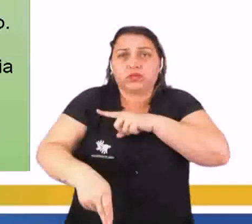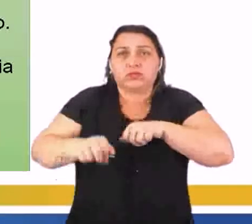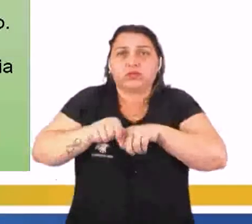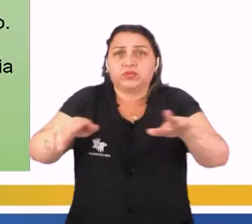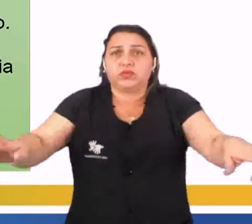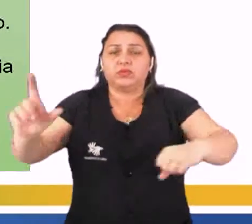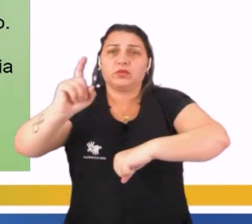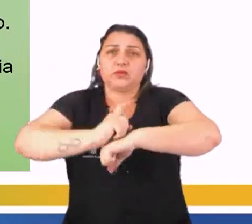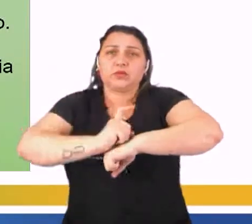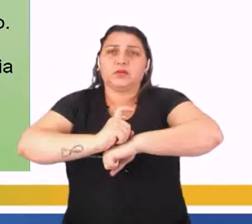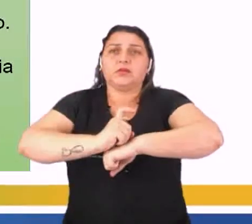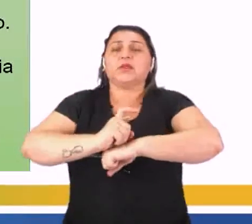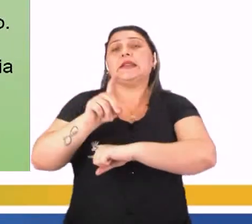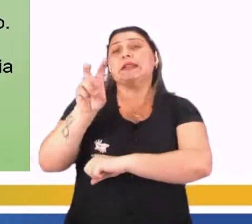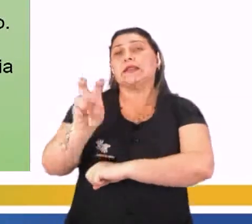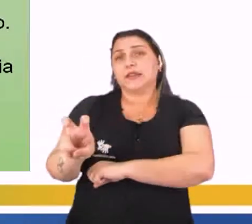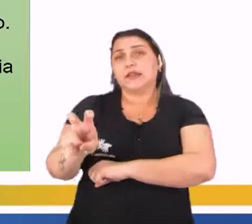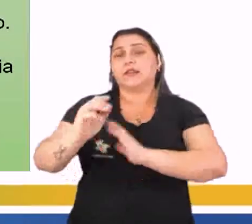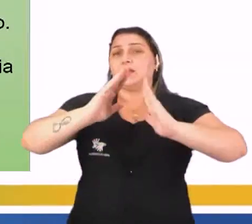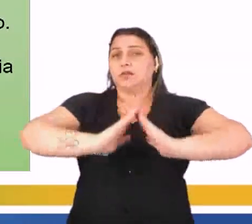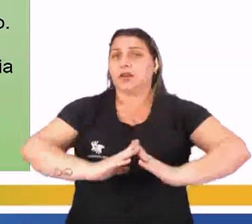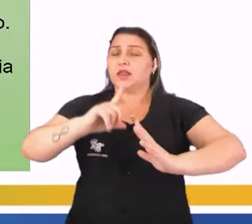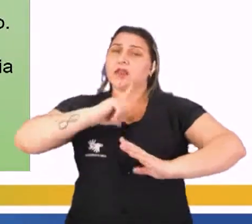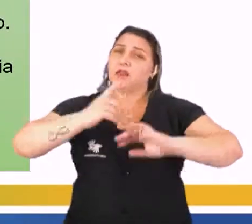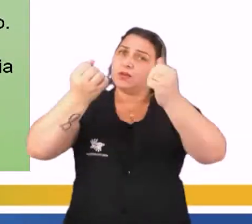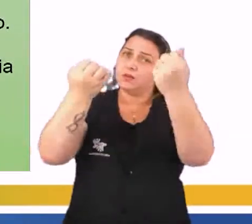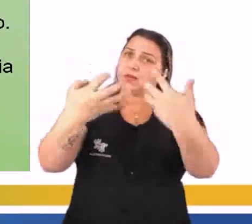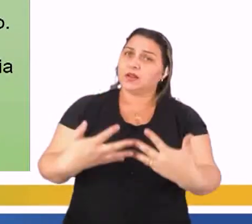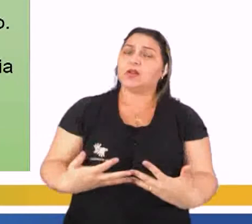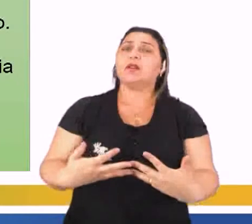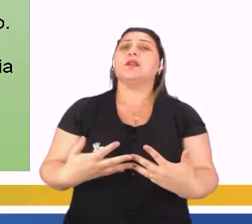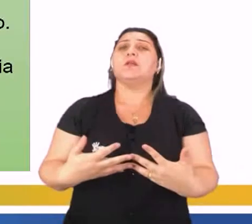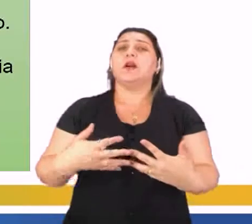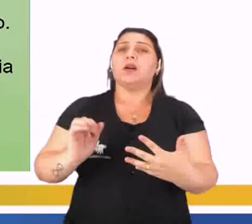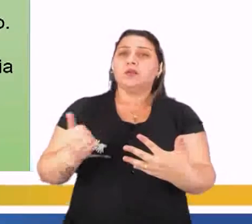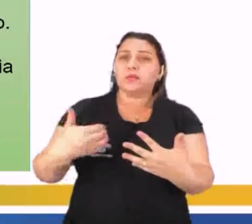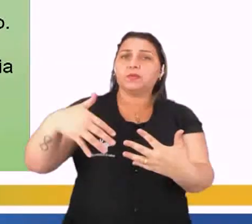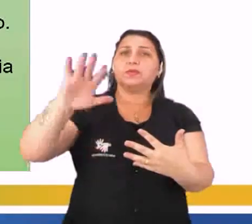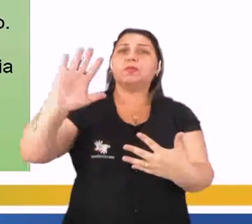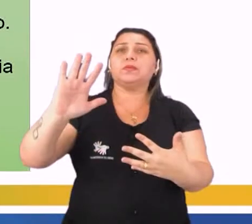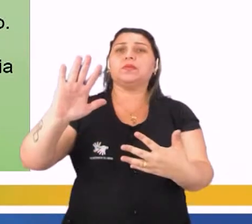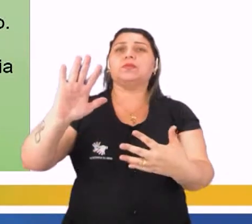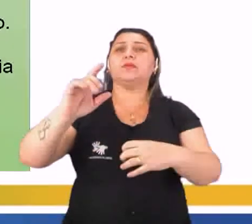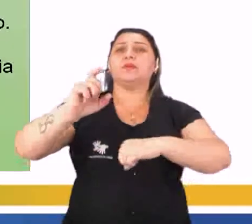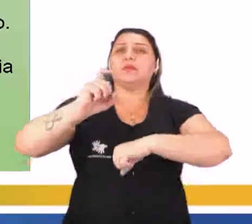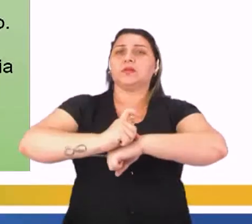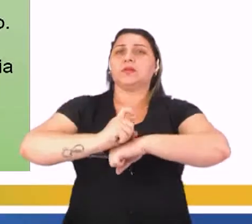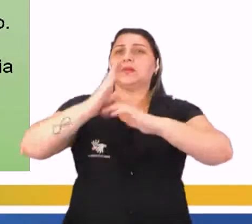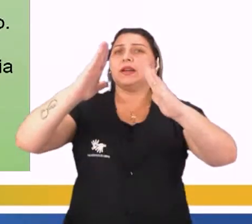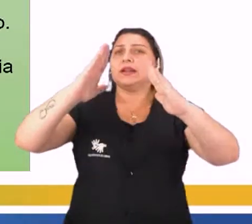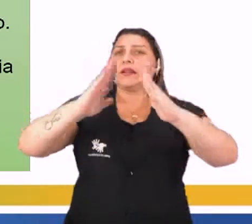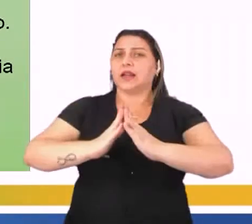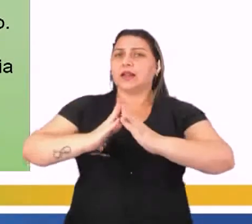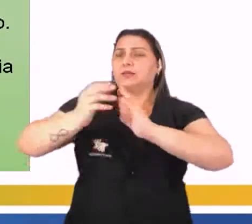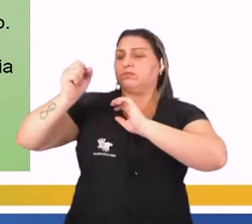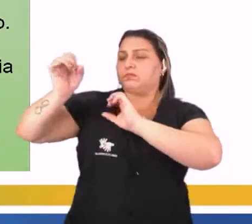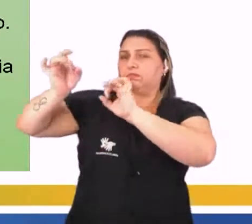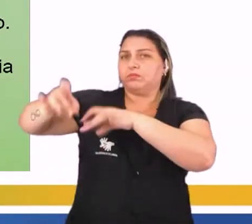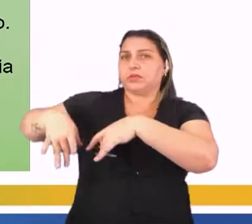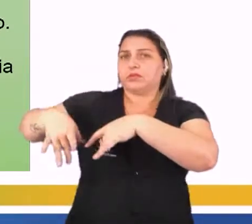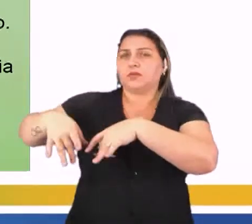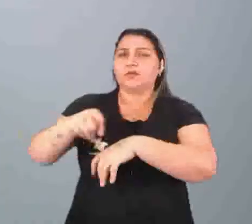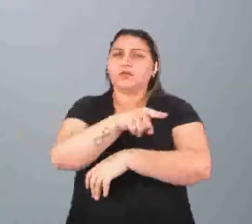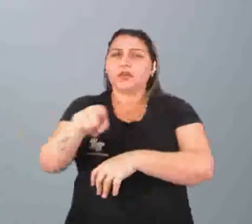cinco os moradores tem uma explicação para o aumento dos escorpiões uma casa abandonada